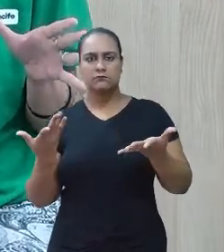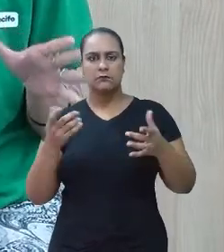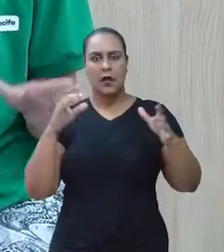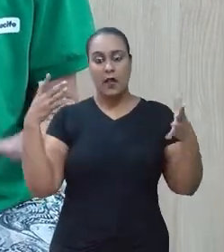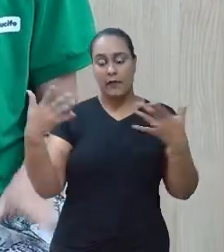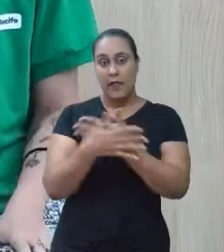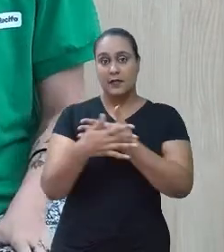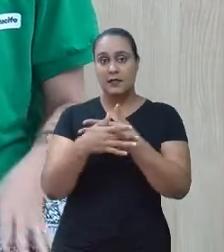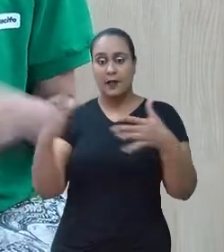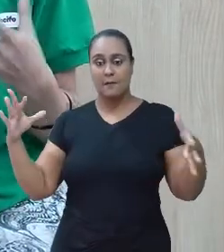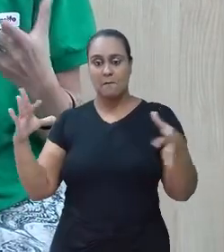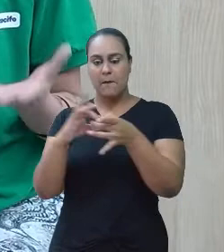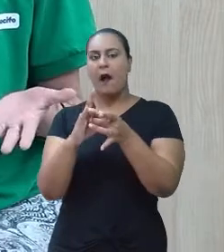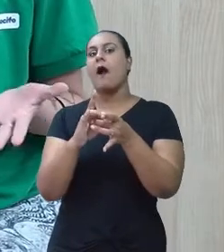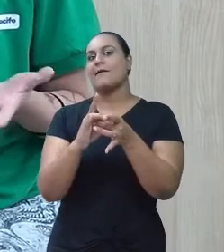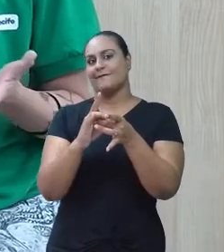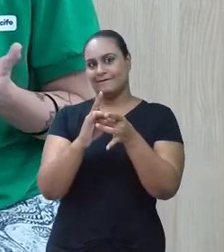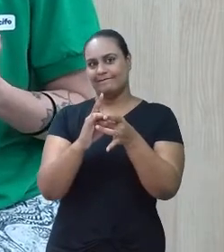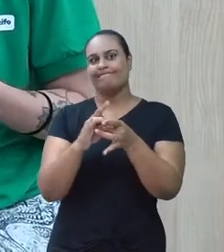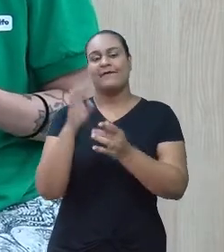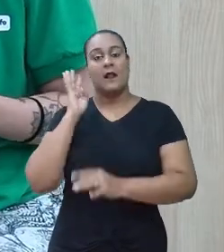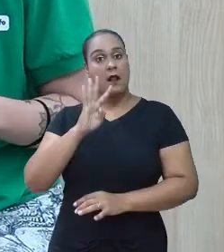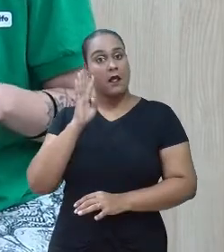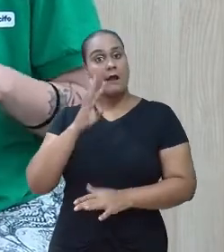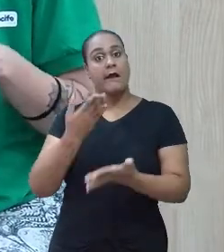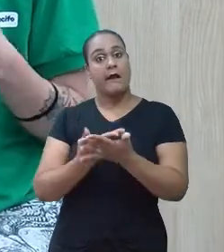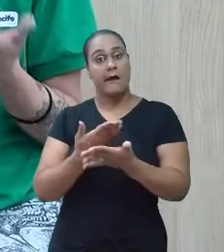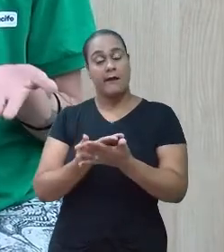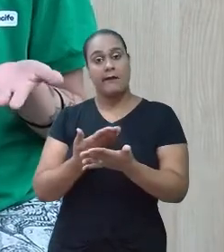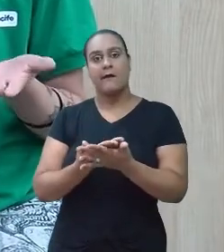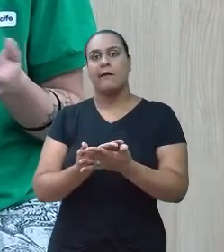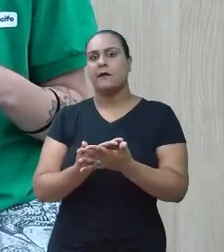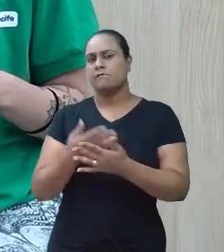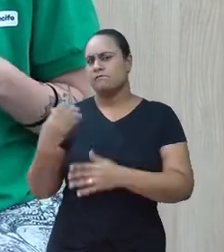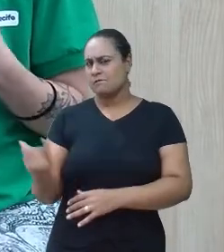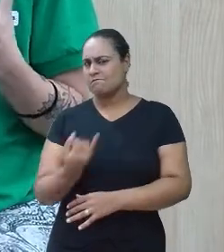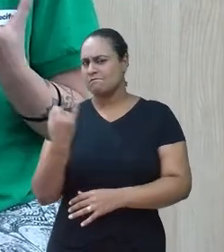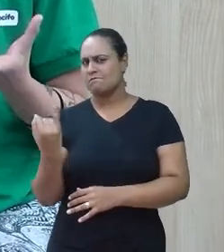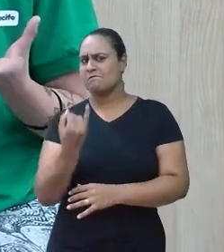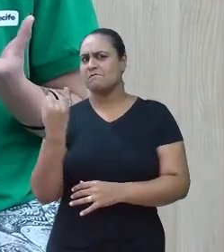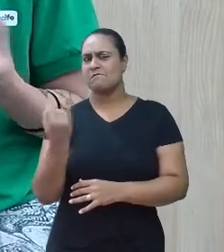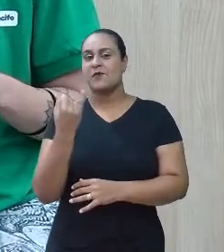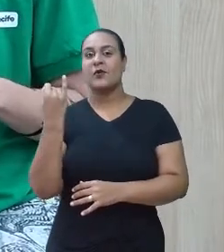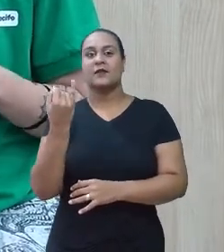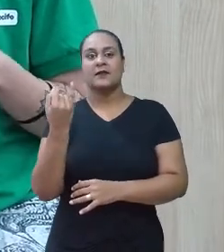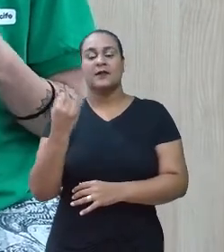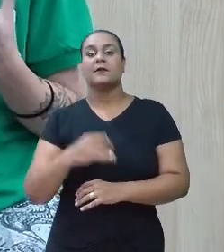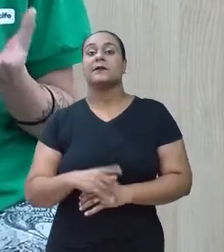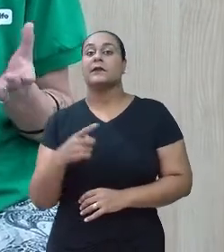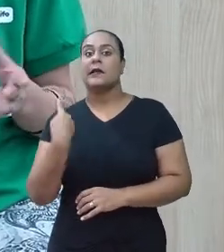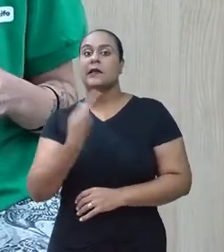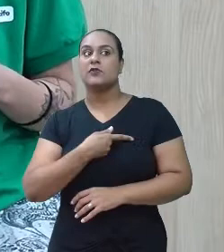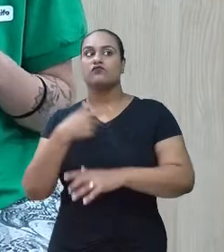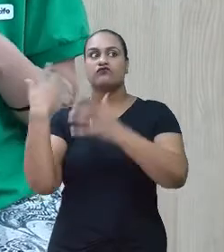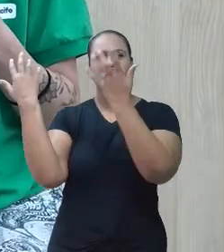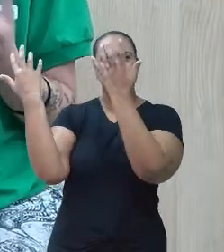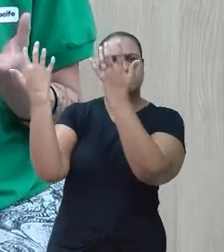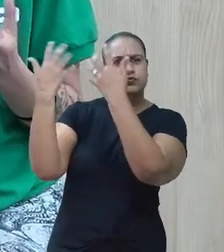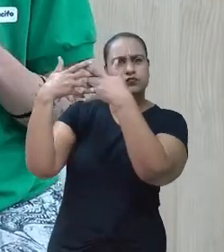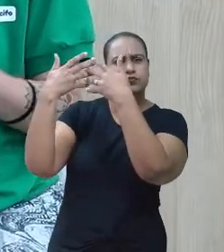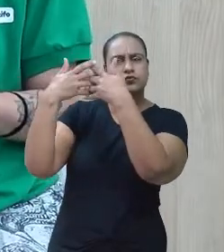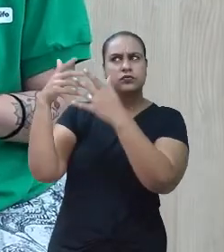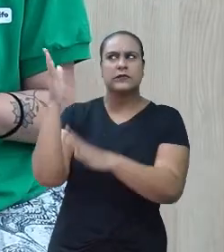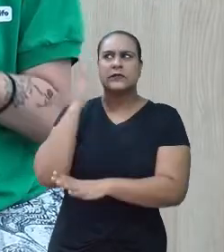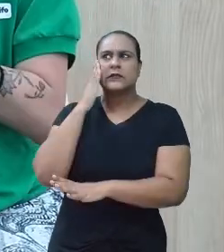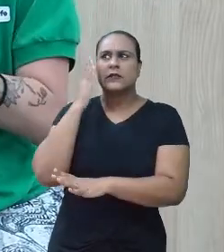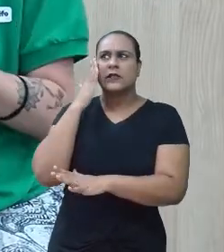saí agora. Muito massa a aula, certo? É muito importante que a gente realmente comece a refletir, né?